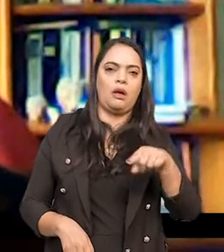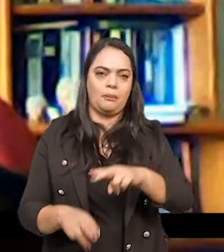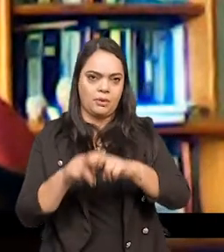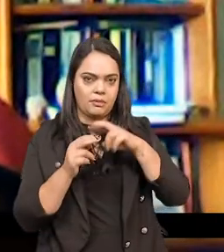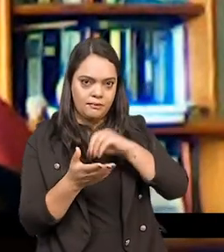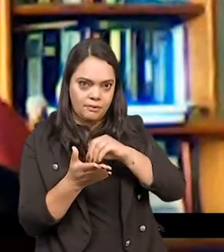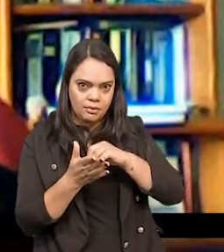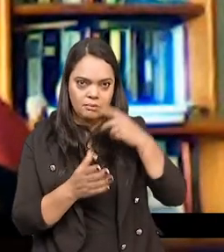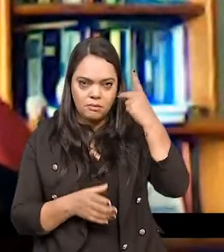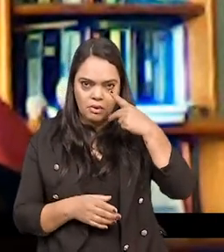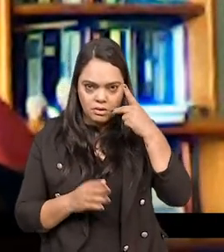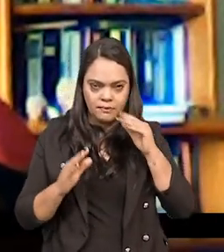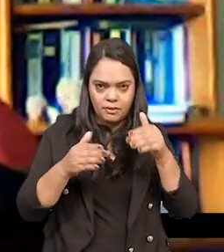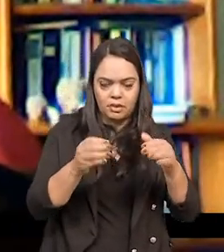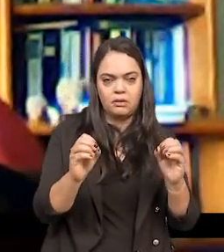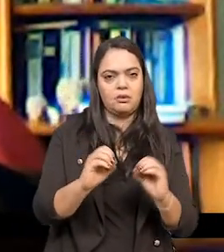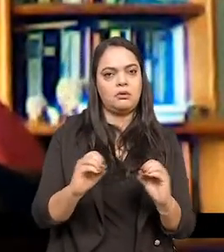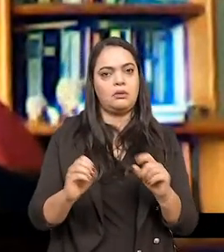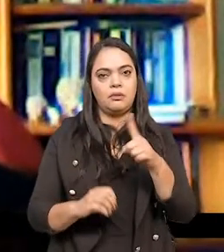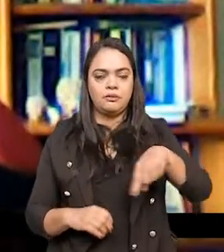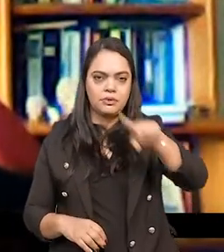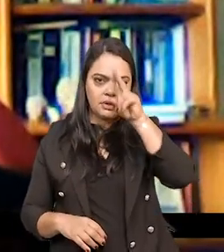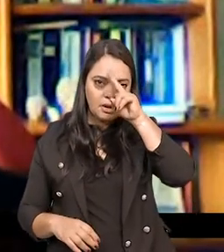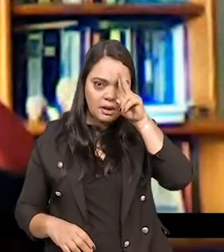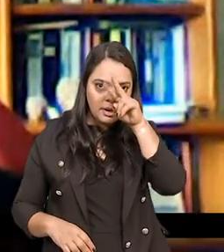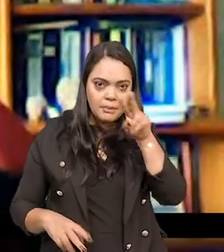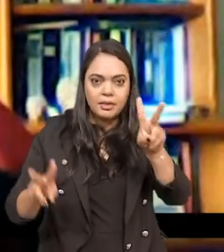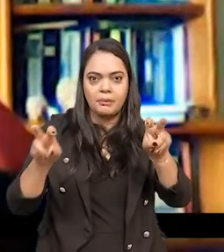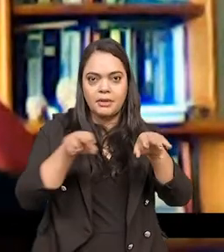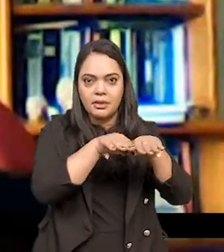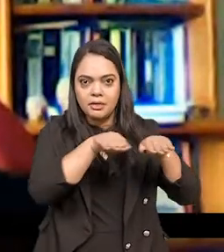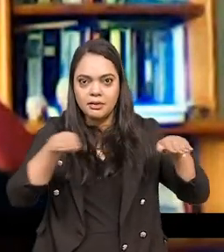não é por falta de políticas públicas. Vocês lembram dos temas transversais?